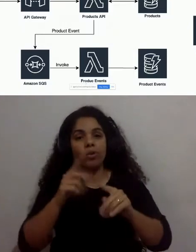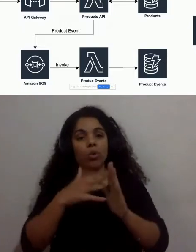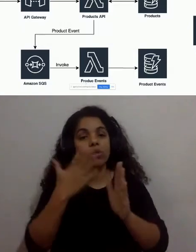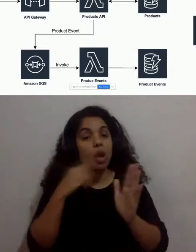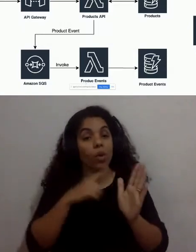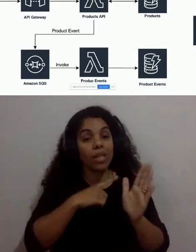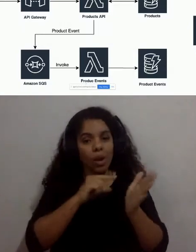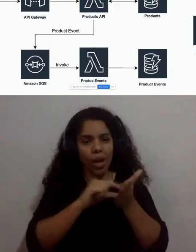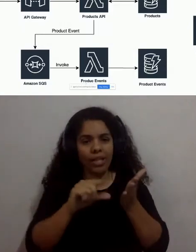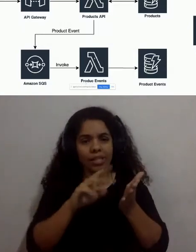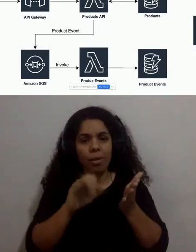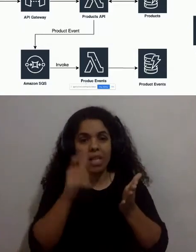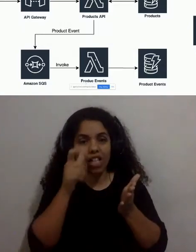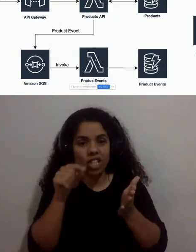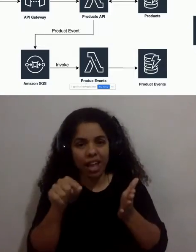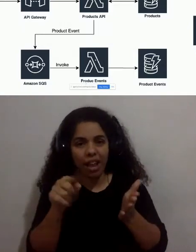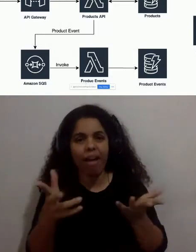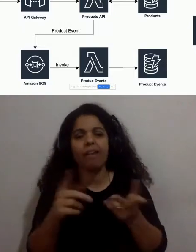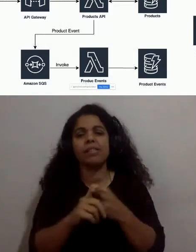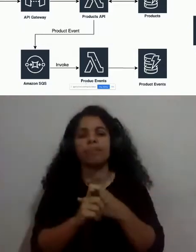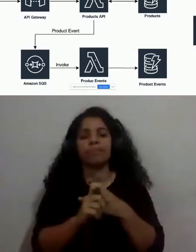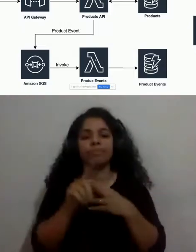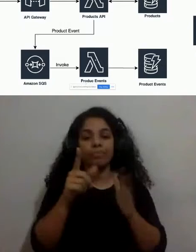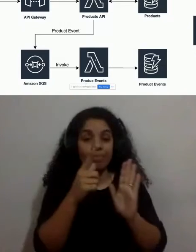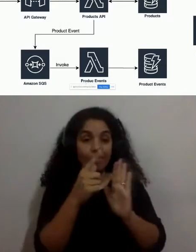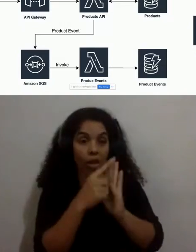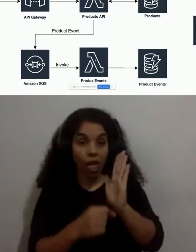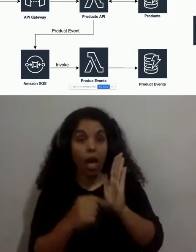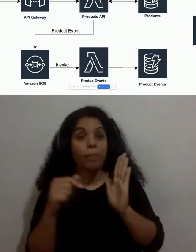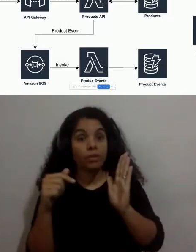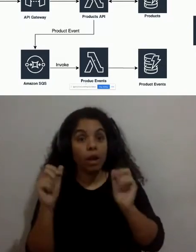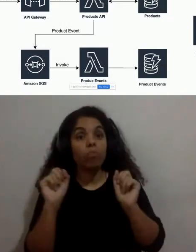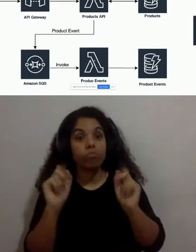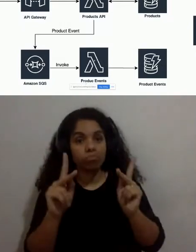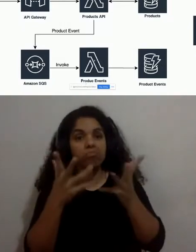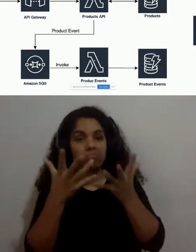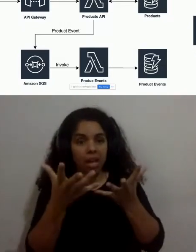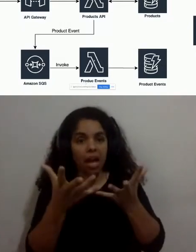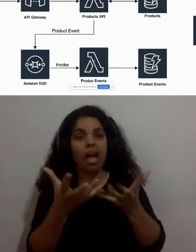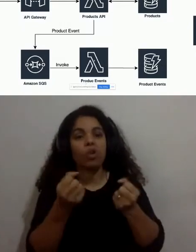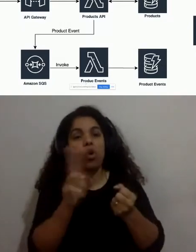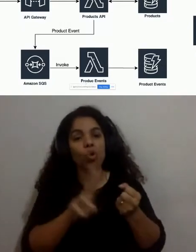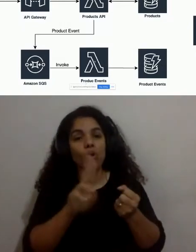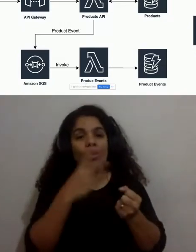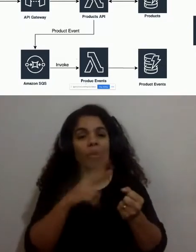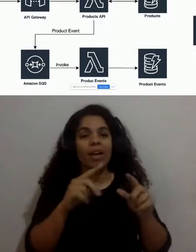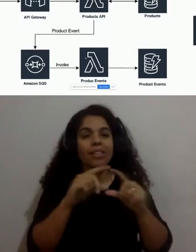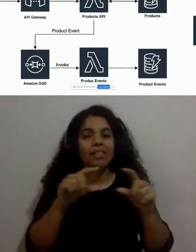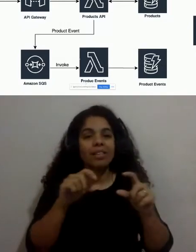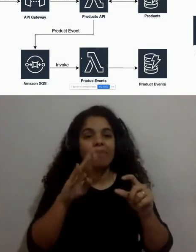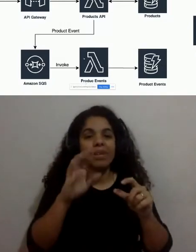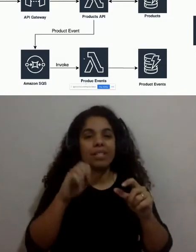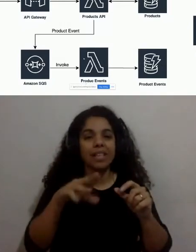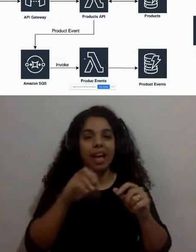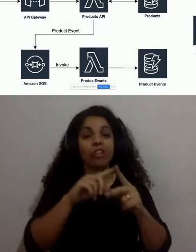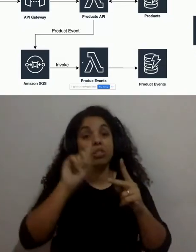mensagens aqui. Te interessa? Esse Lambda fala assim, me interessa, eu quero consumir essas suas mensagens.